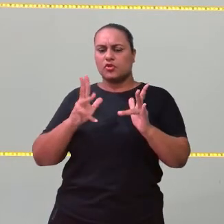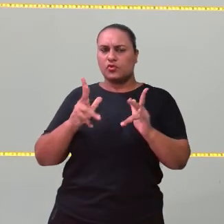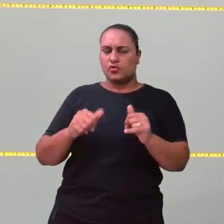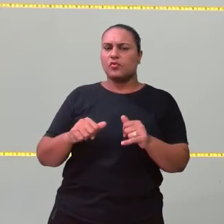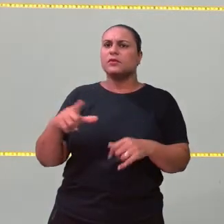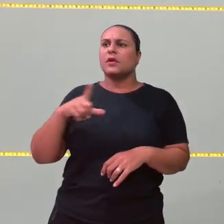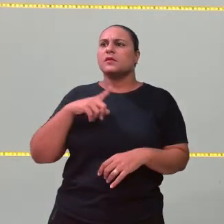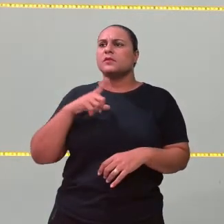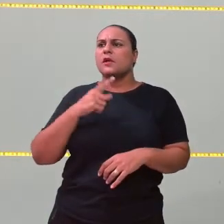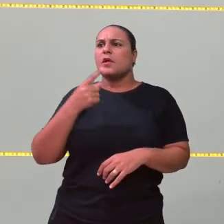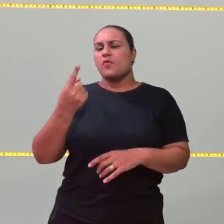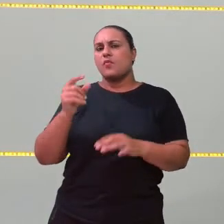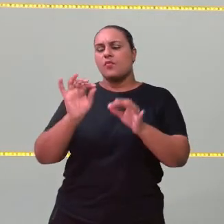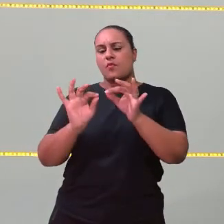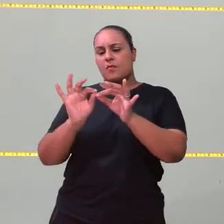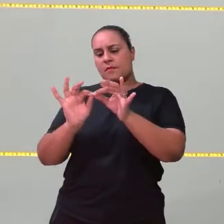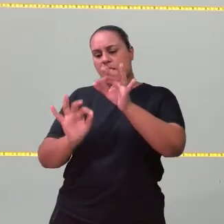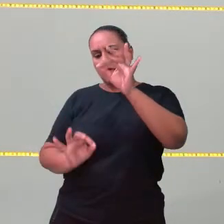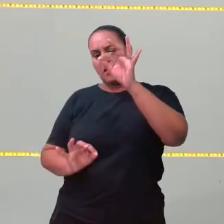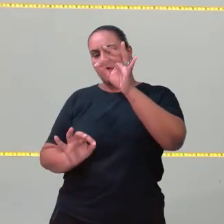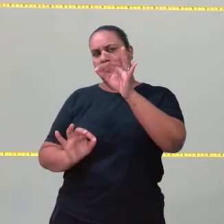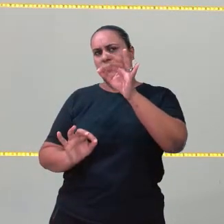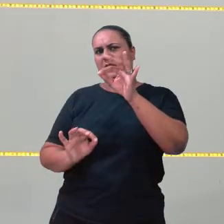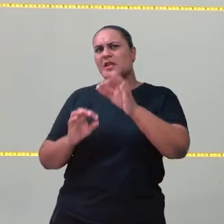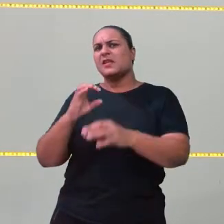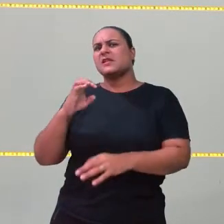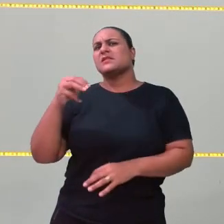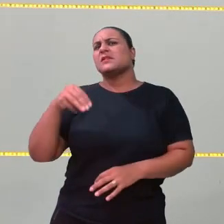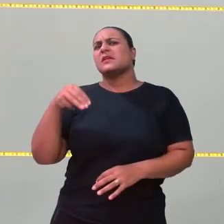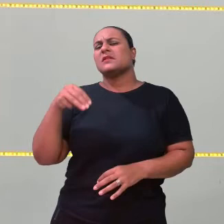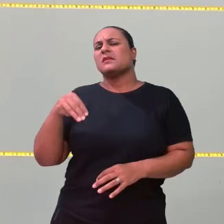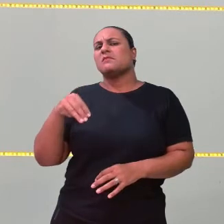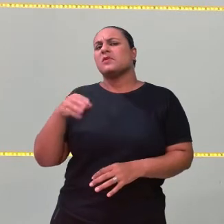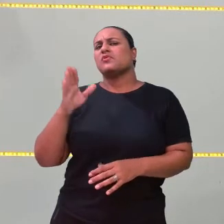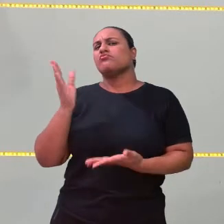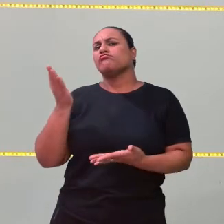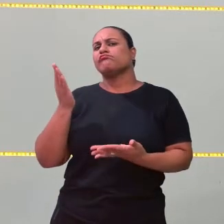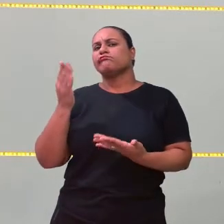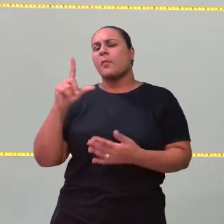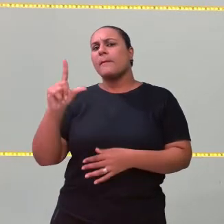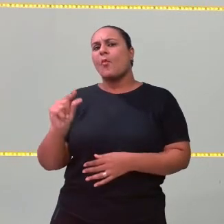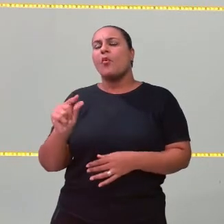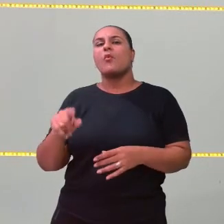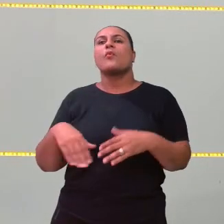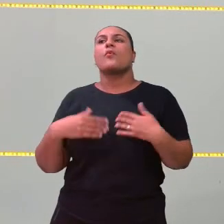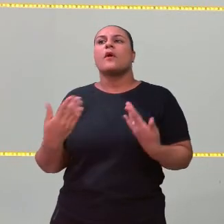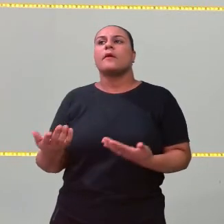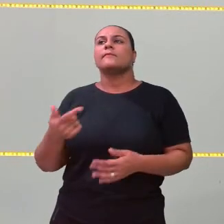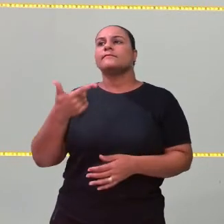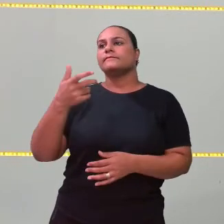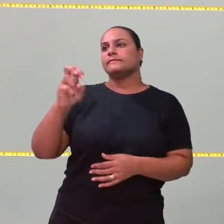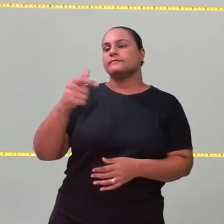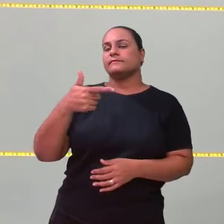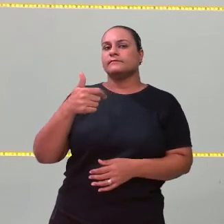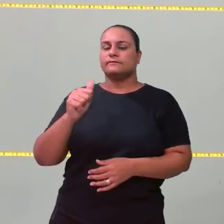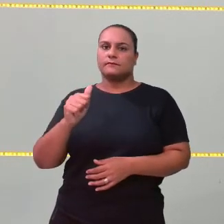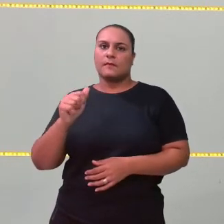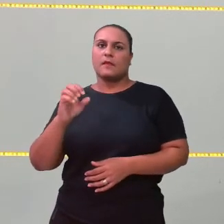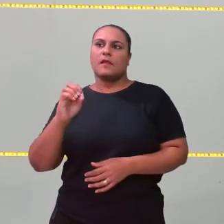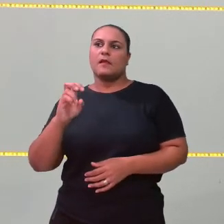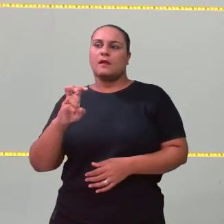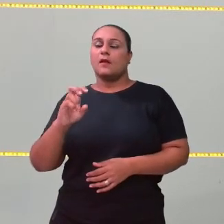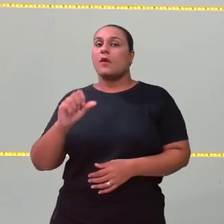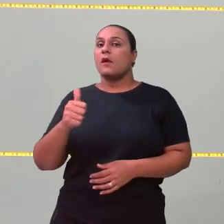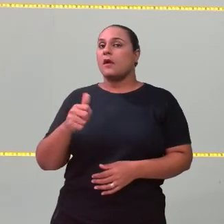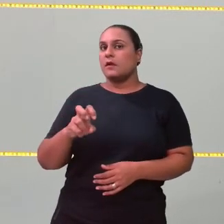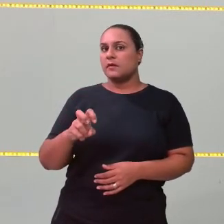metro. Então, a gente vai olhar os centímetros. Quem é que tem um centímetro menor? 25, 10, 5 ou 15?